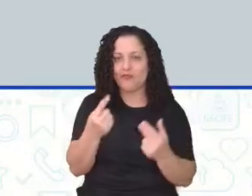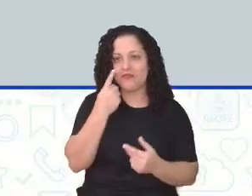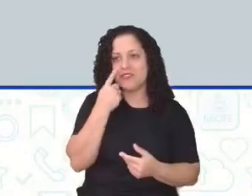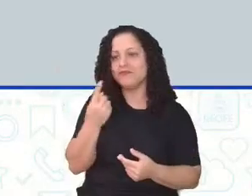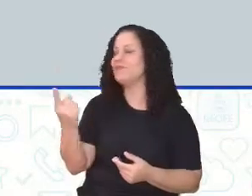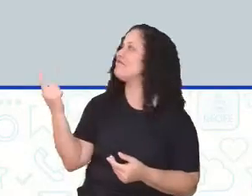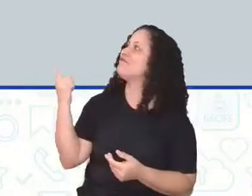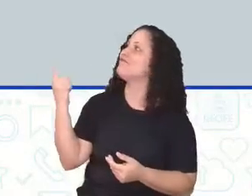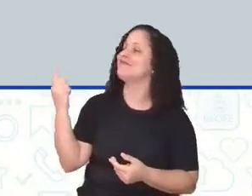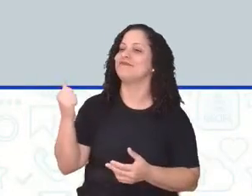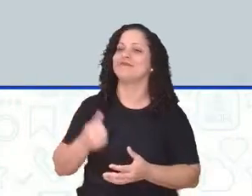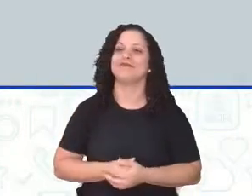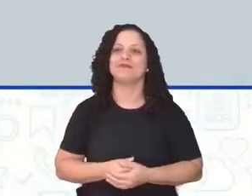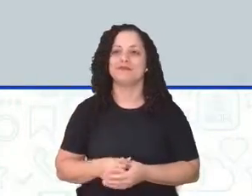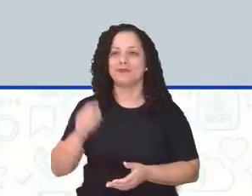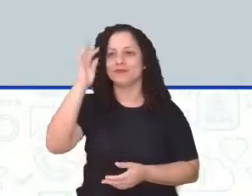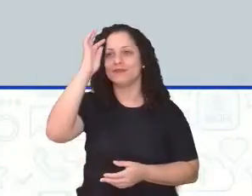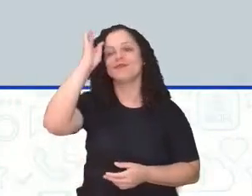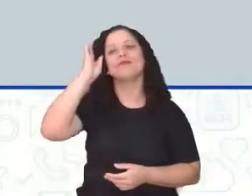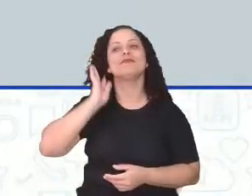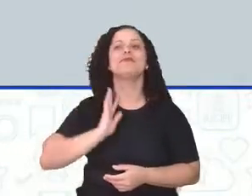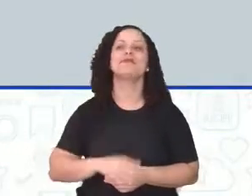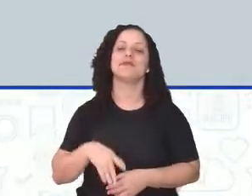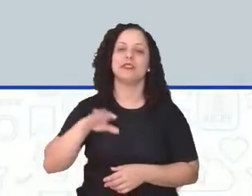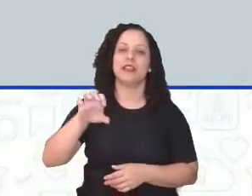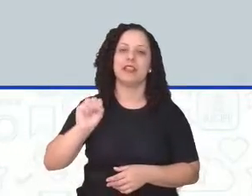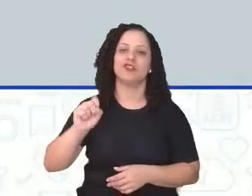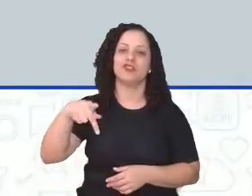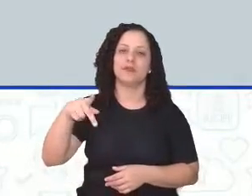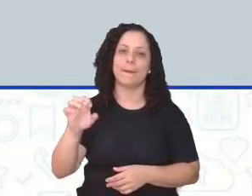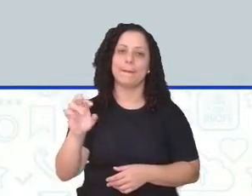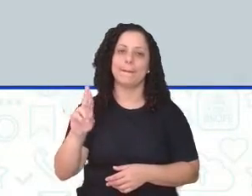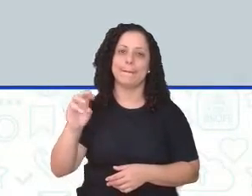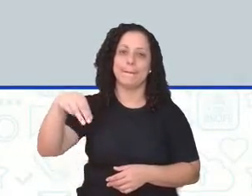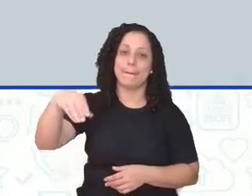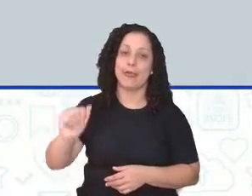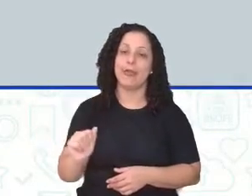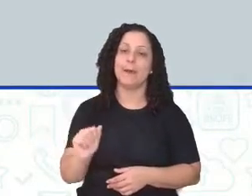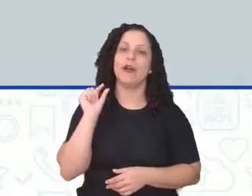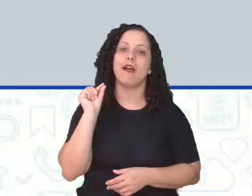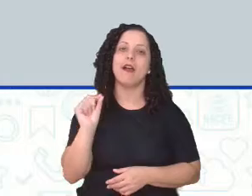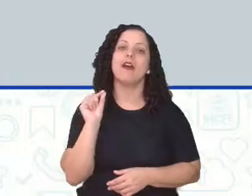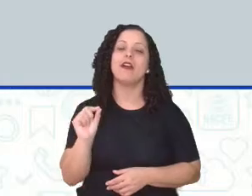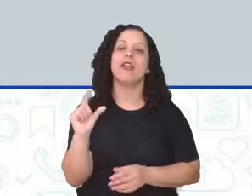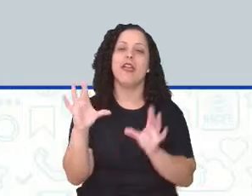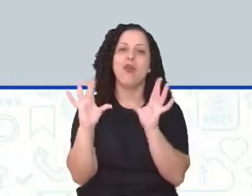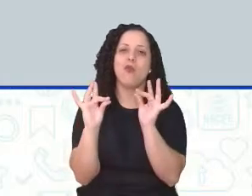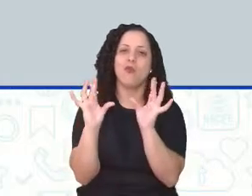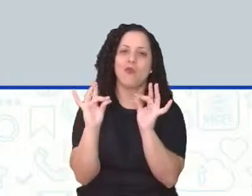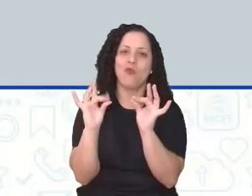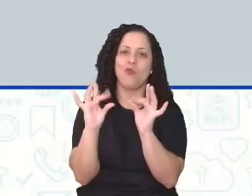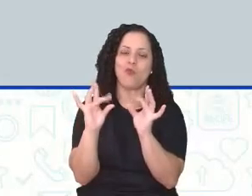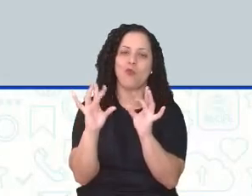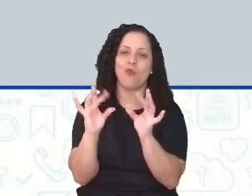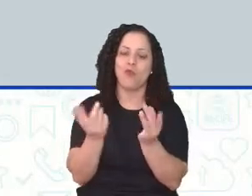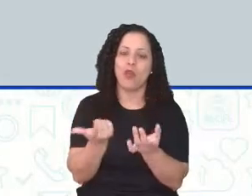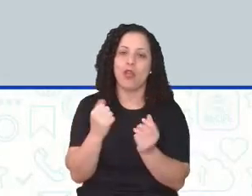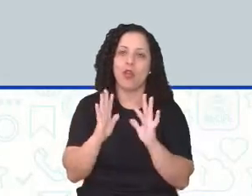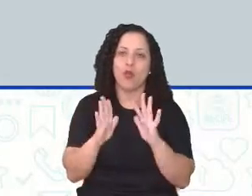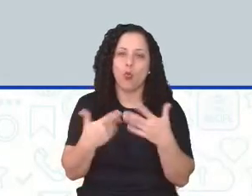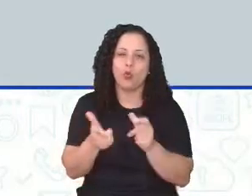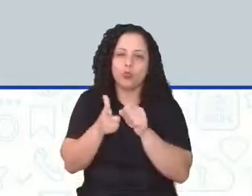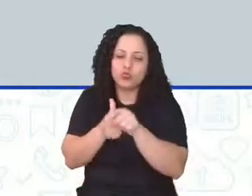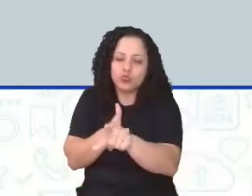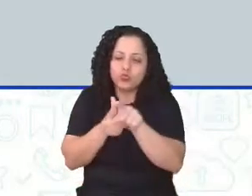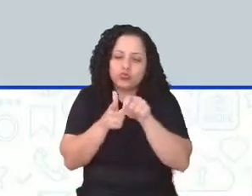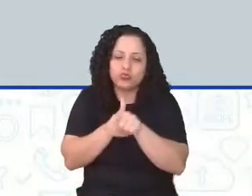aqui. Esperma ou sêmen, né? É um fluido orgânico que o corpo produz na ejaculação. Nós vimos que